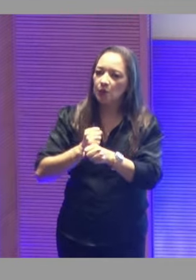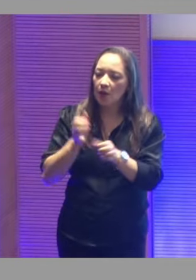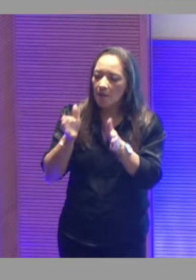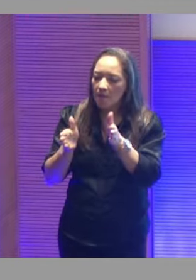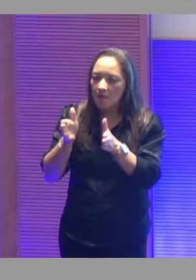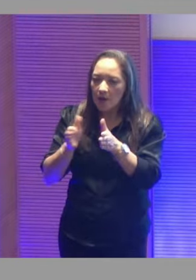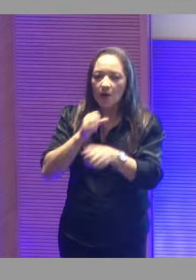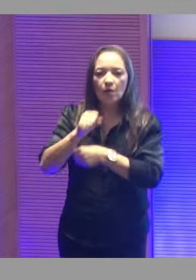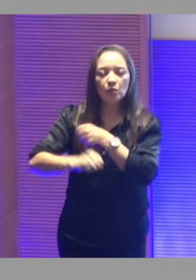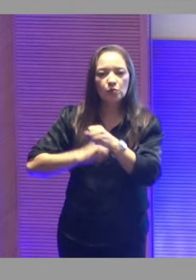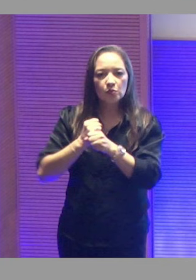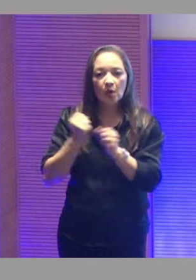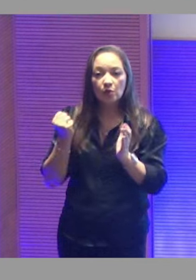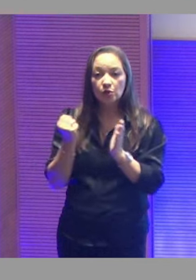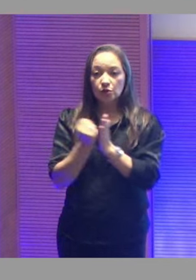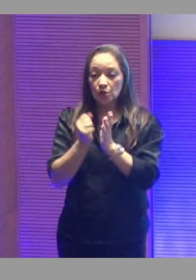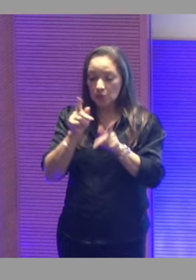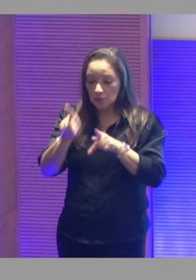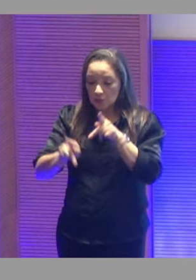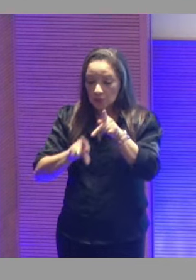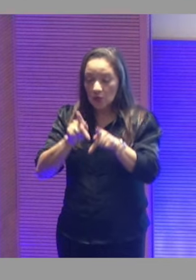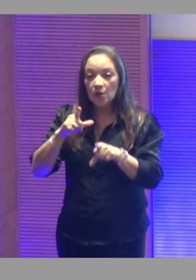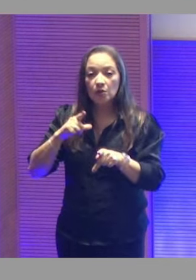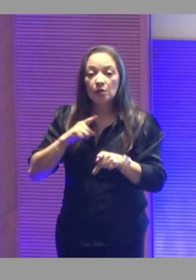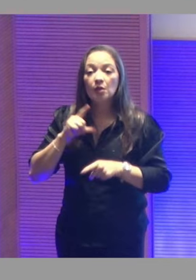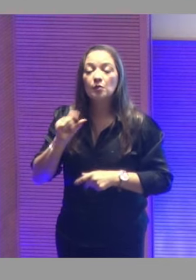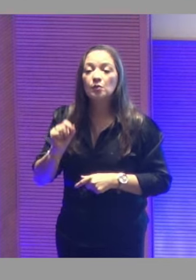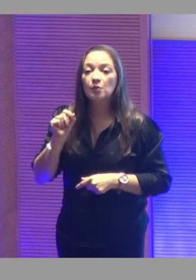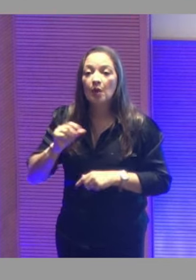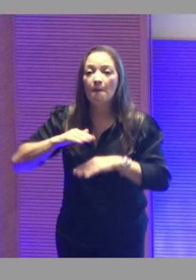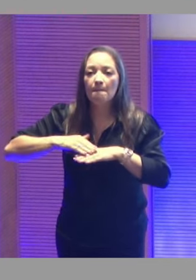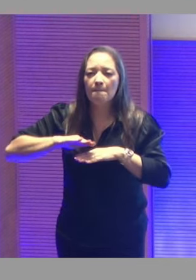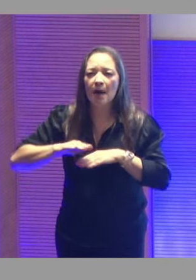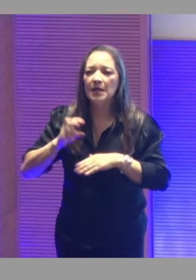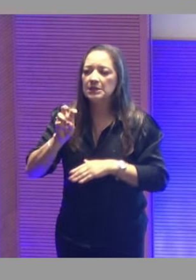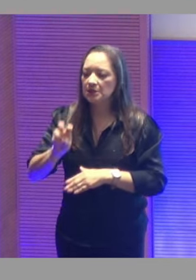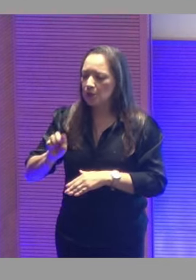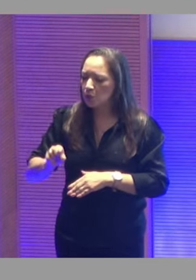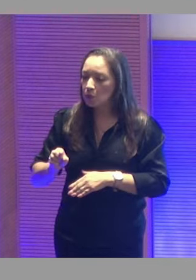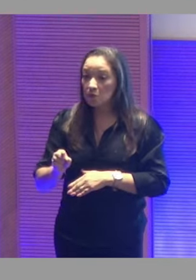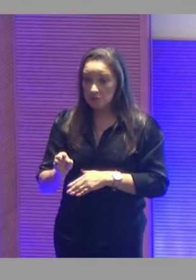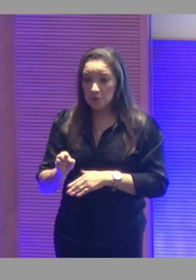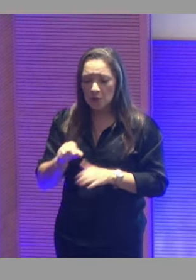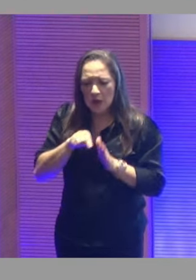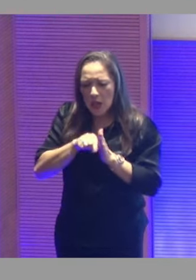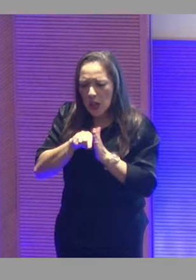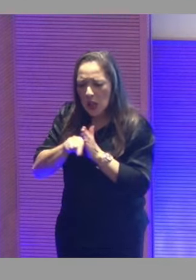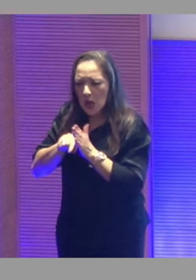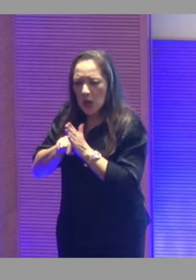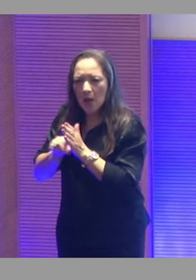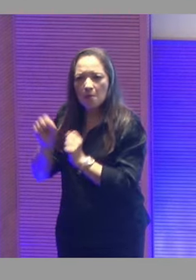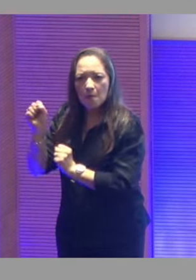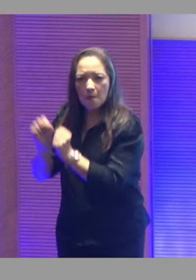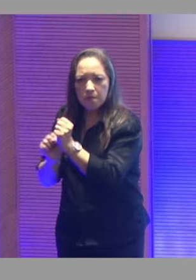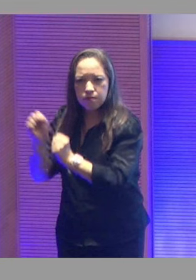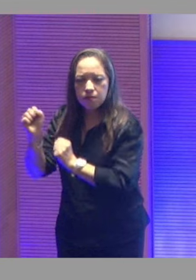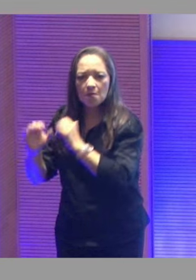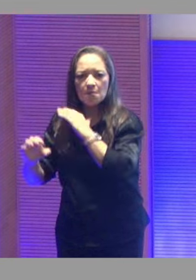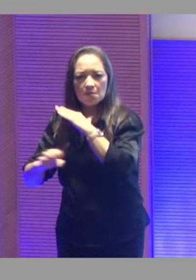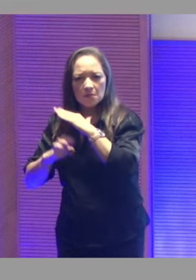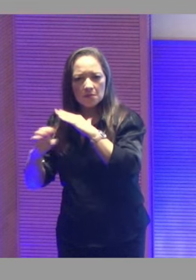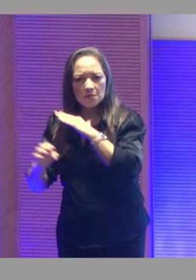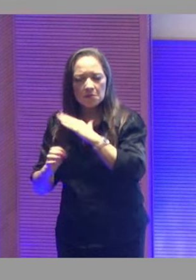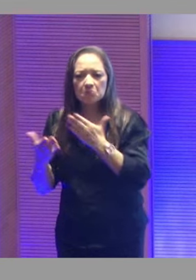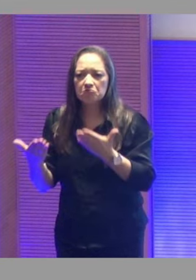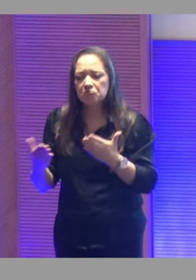o registro público de emissões ele contém mais de 5.000 inventários organizacionais de milhares de de